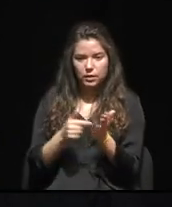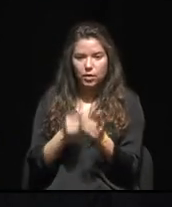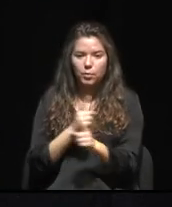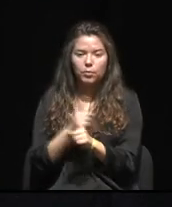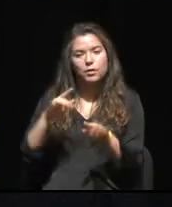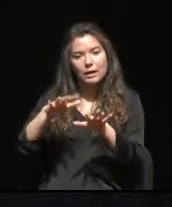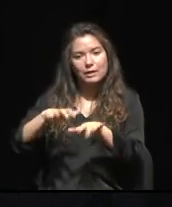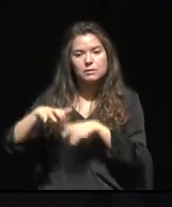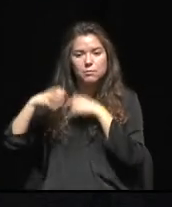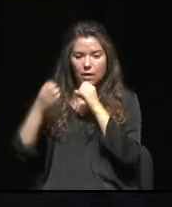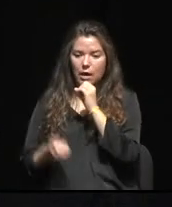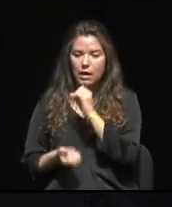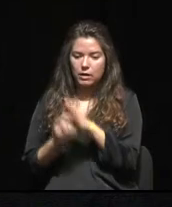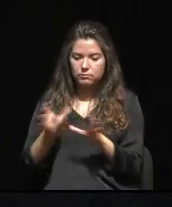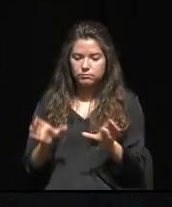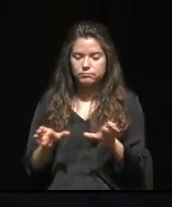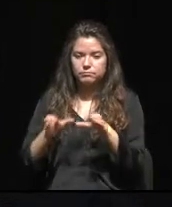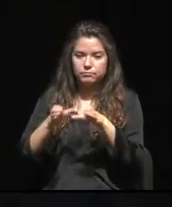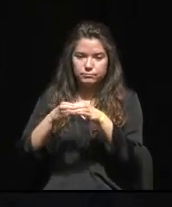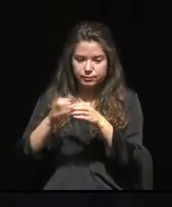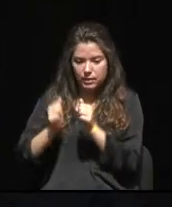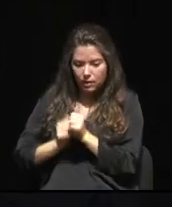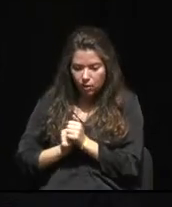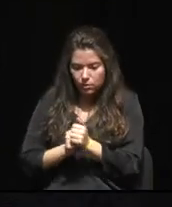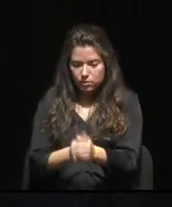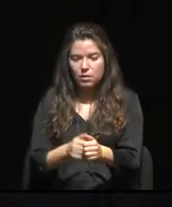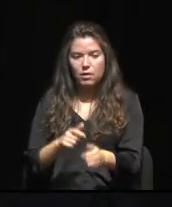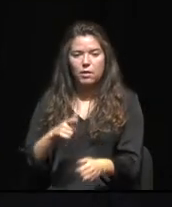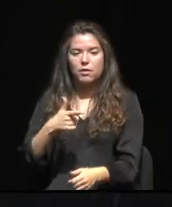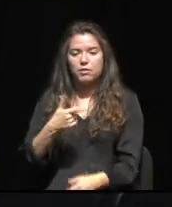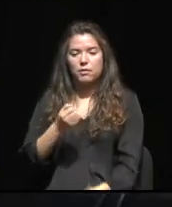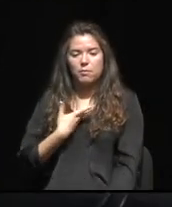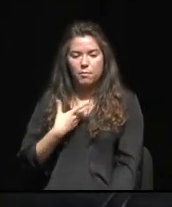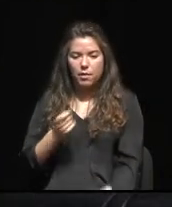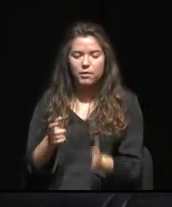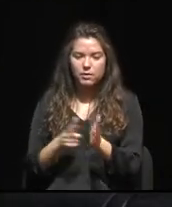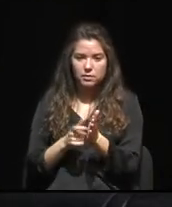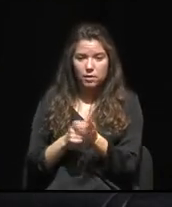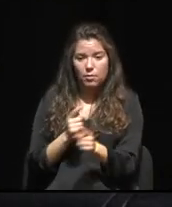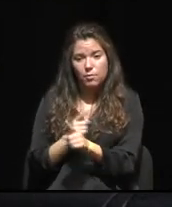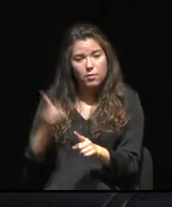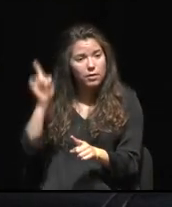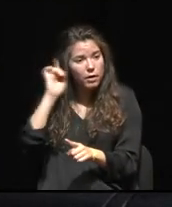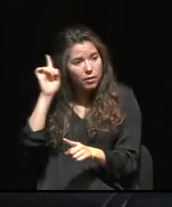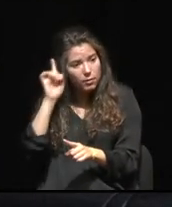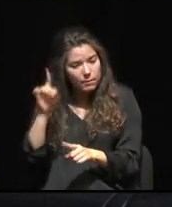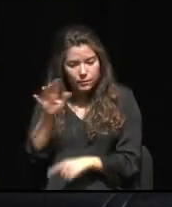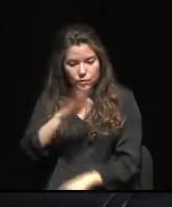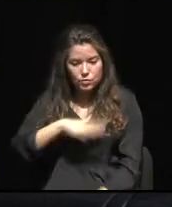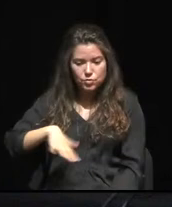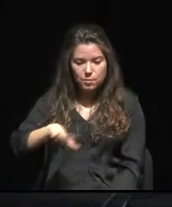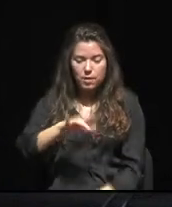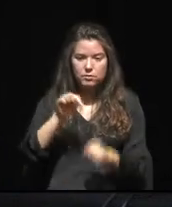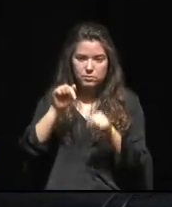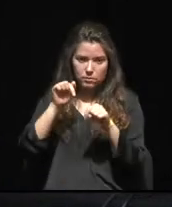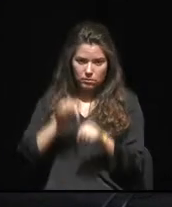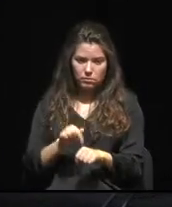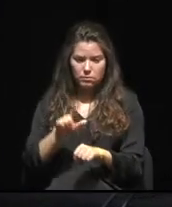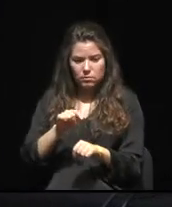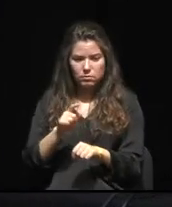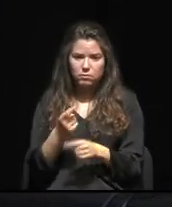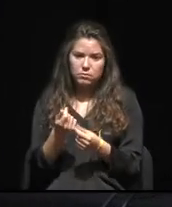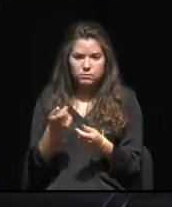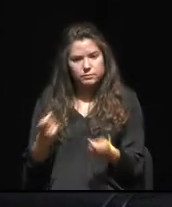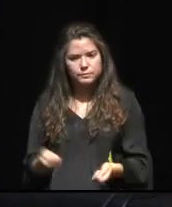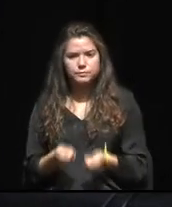assembleia Municipal crie uma comissão eventual de acompanhamento da tapada necessidades dada a importância deste espaço e dado o volume de investimento e de